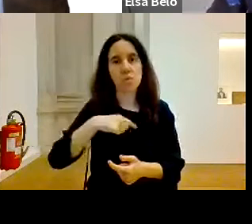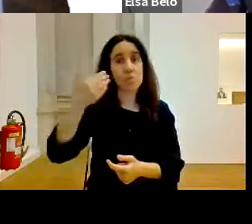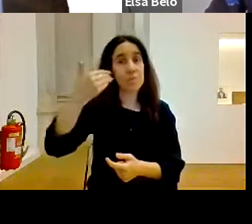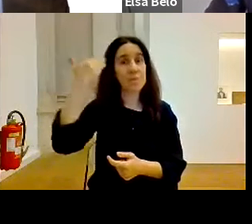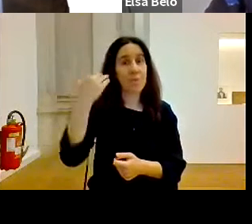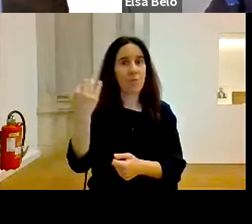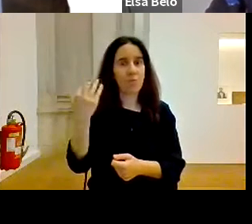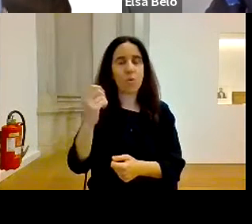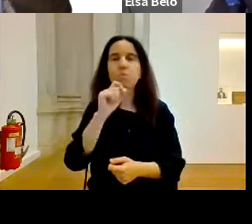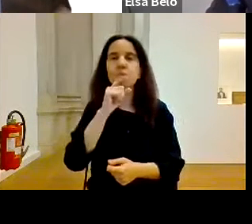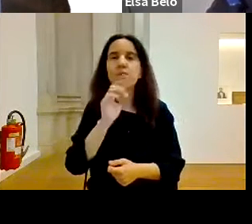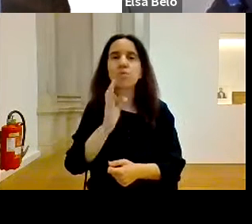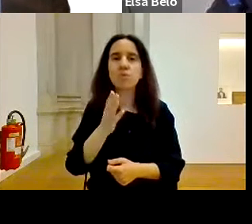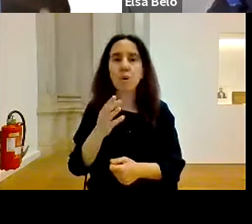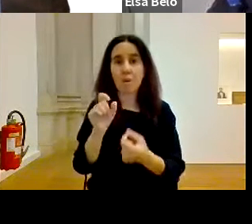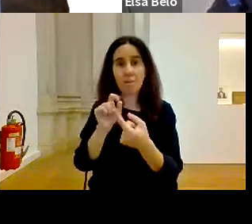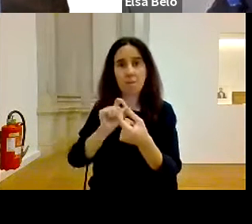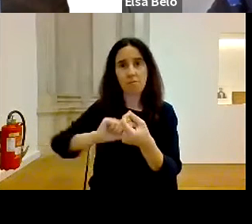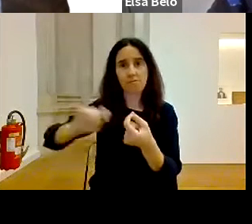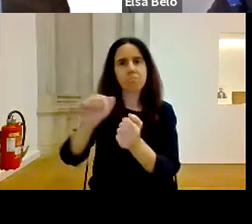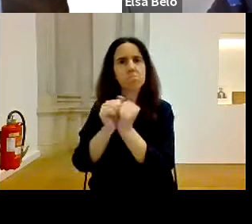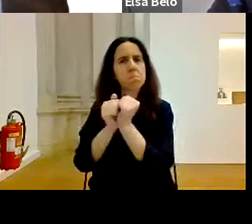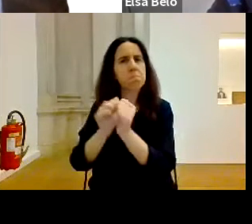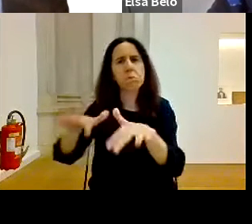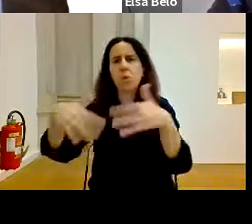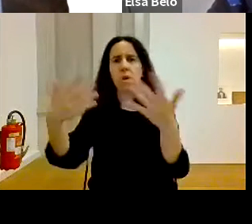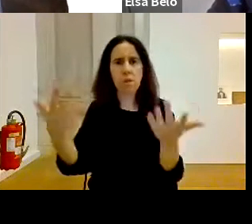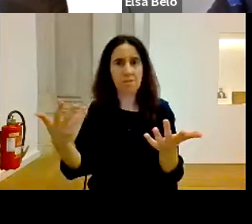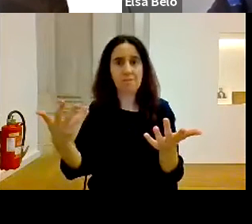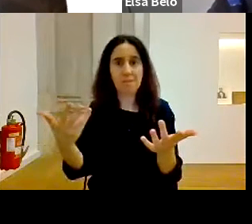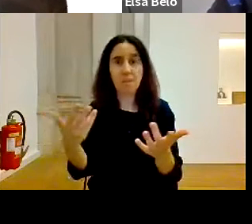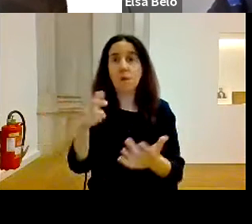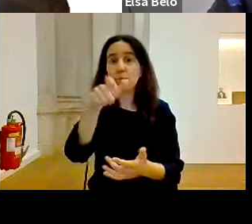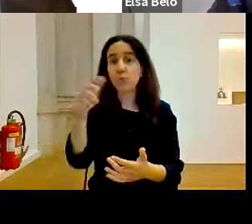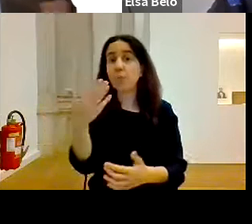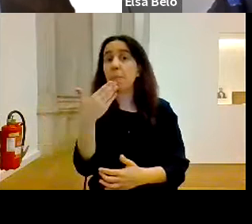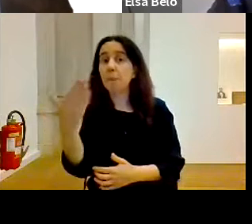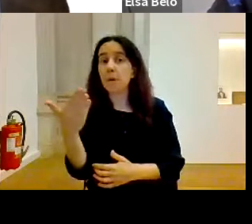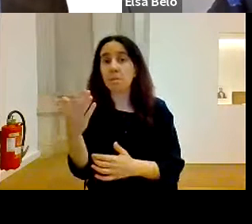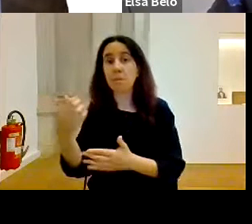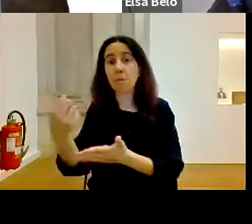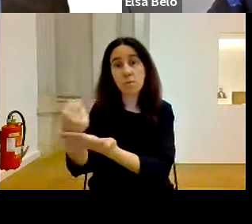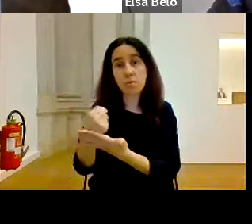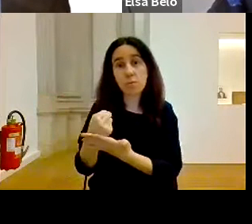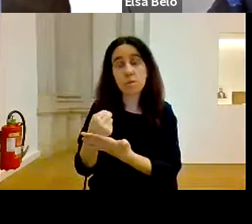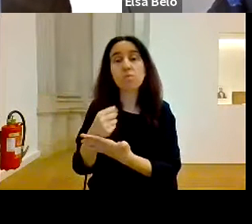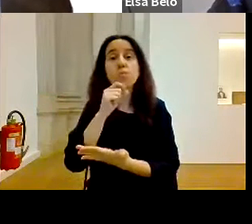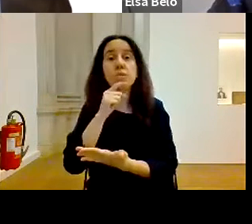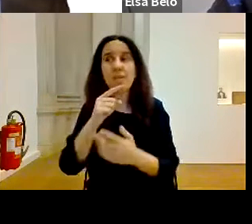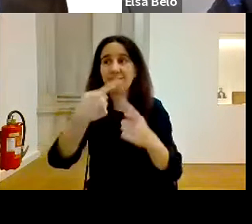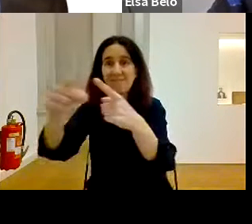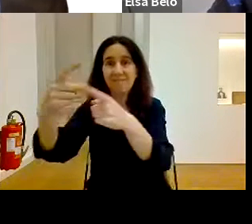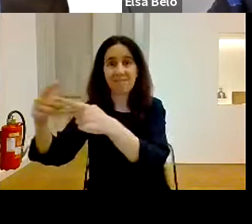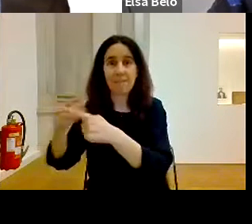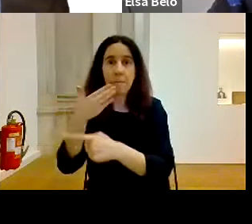passado, porventura enviávamos por e-mail um documento qualquer, pedindo às pessoas para contribuírem, e se calhar enviava-se para vários,